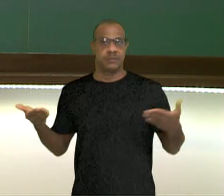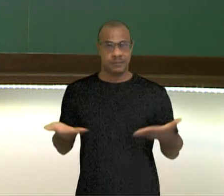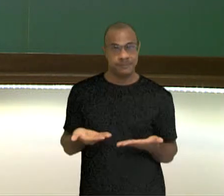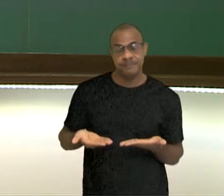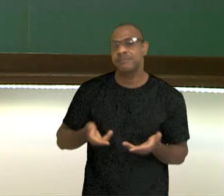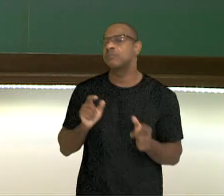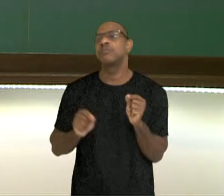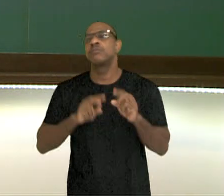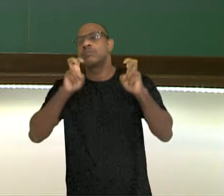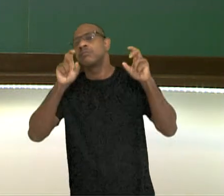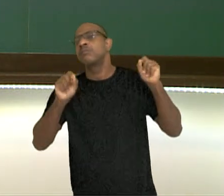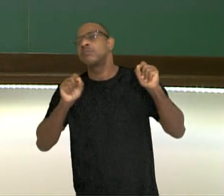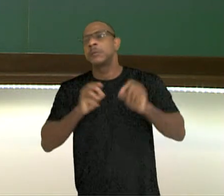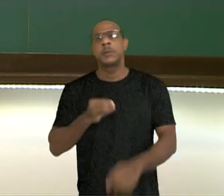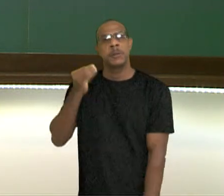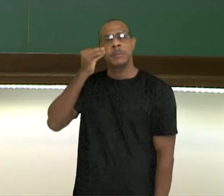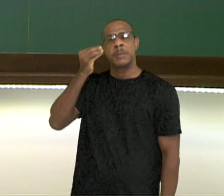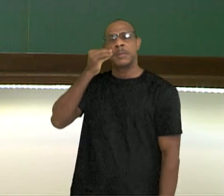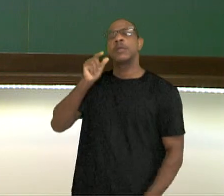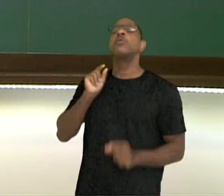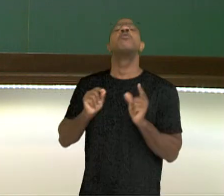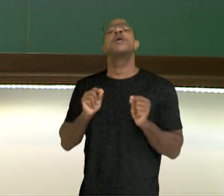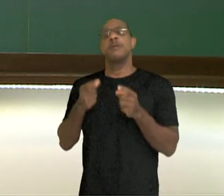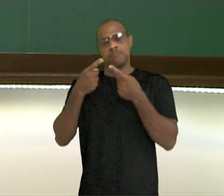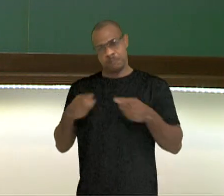falar sobre experimentação musical.